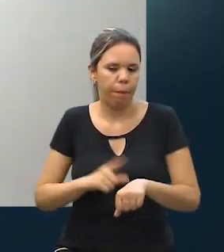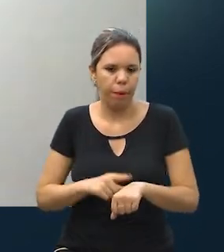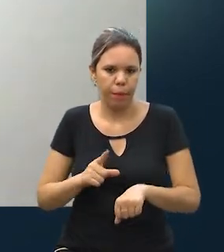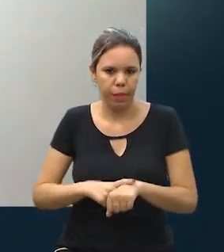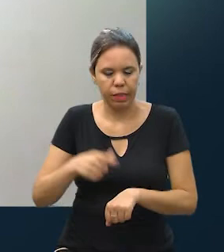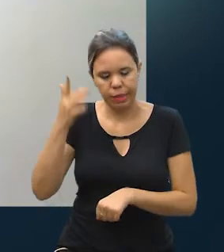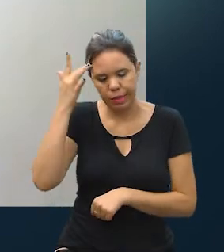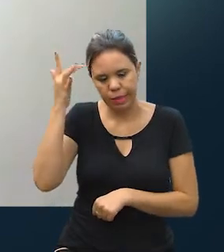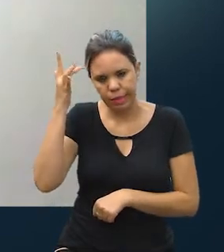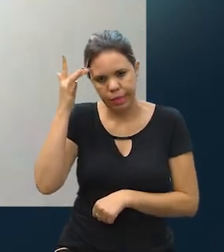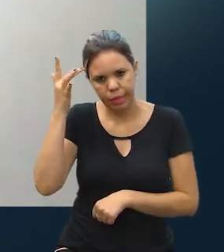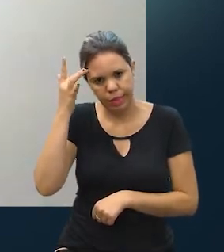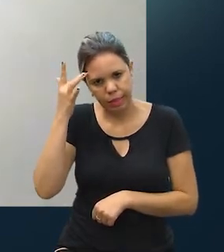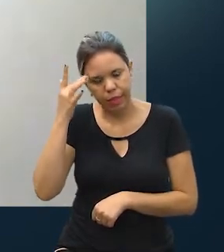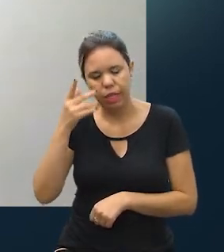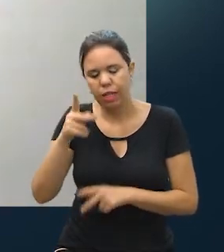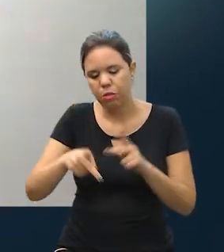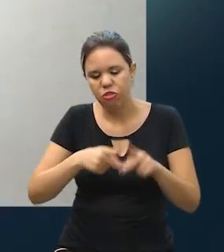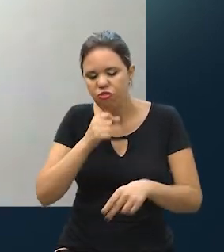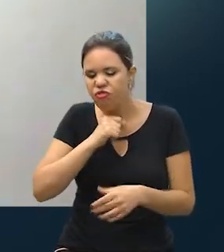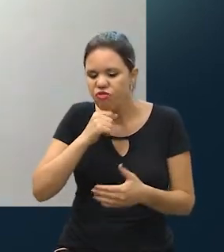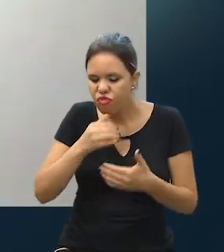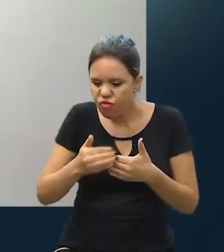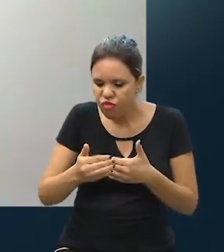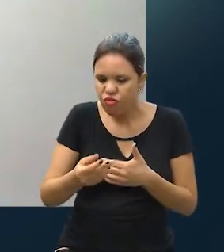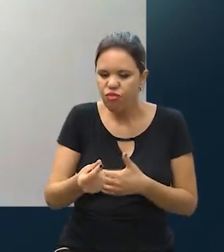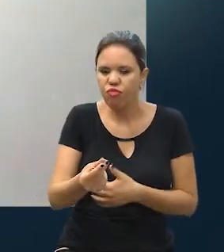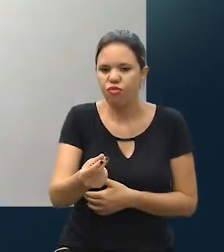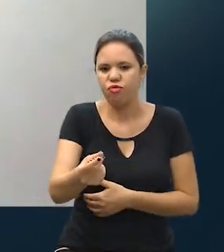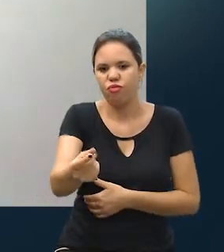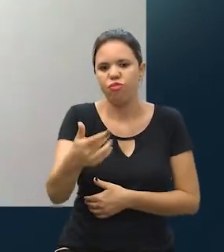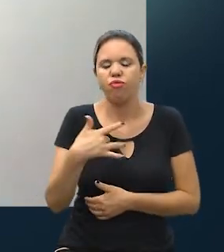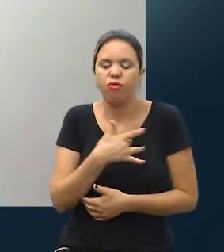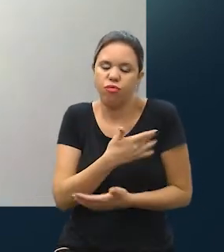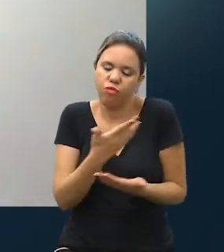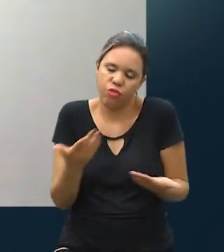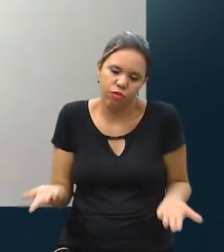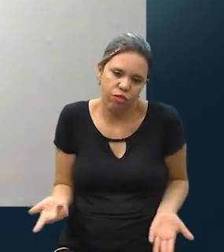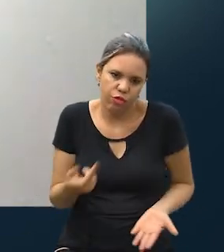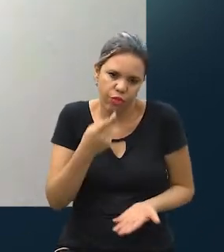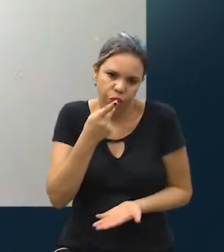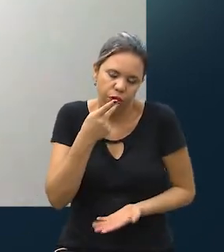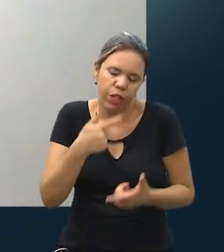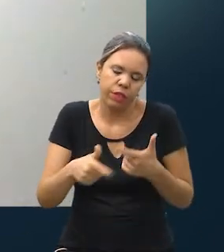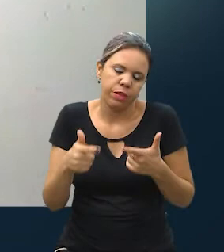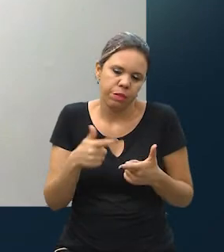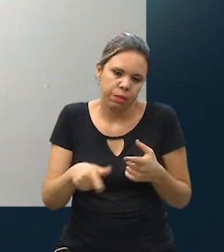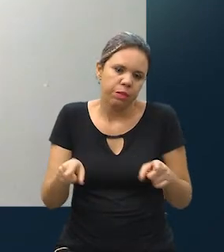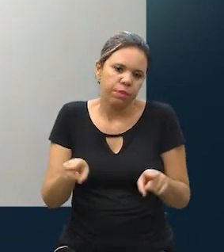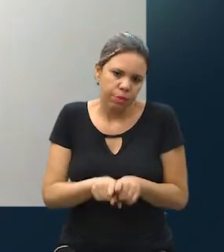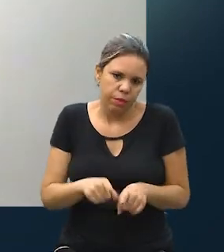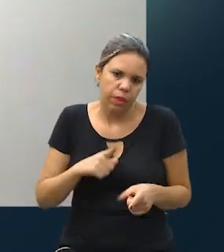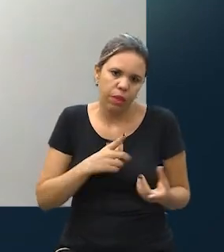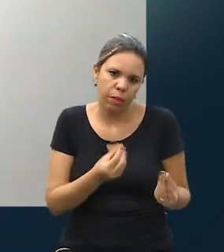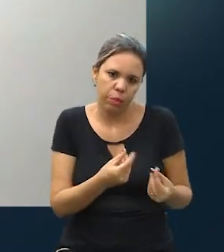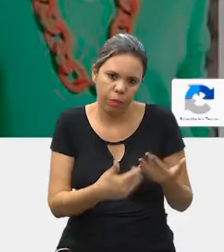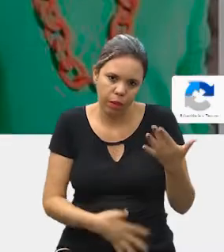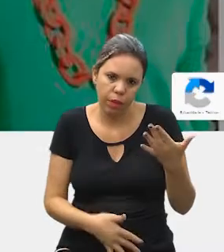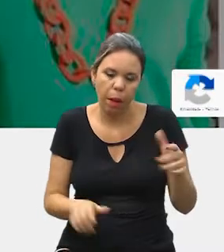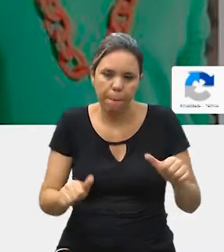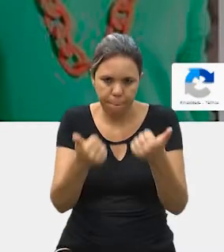da maturidade, do envelhecimento, da longevidade, que a gente fala dos problemas, mas tem muita